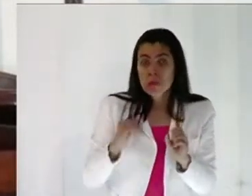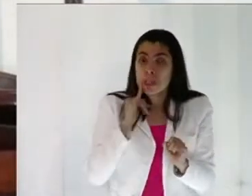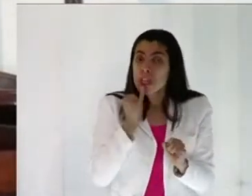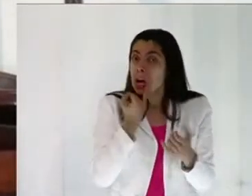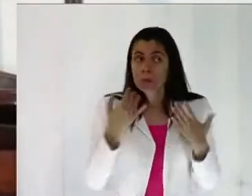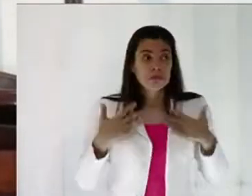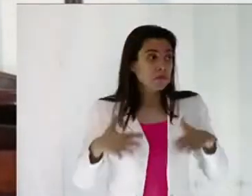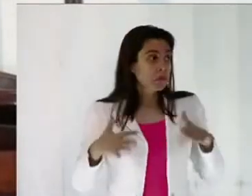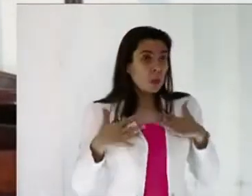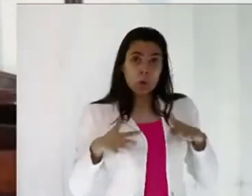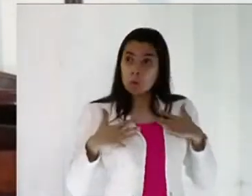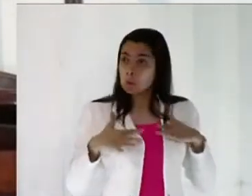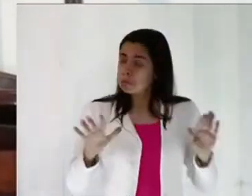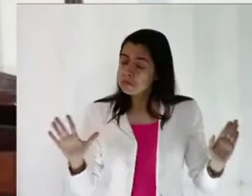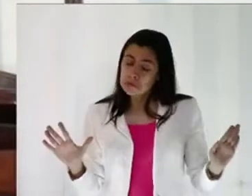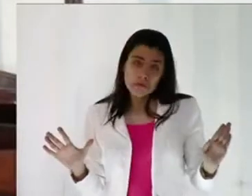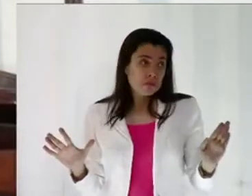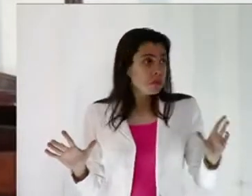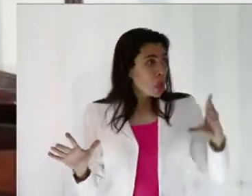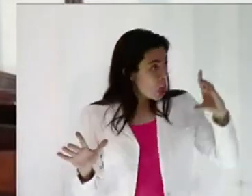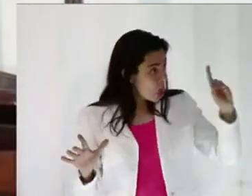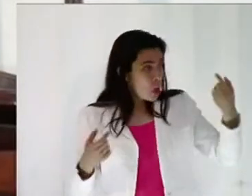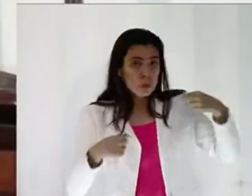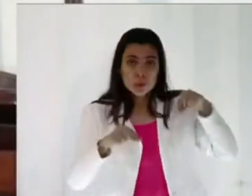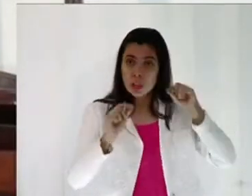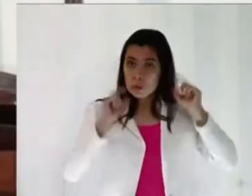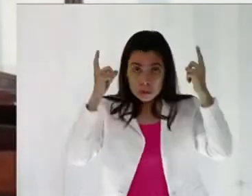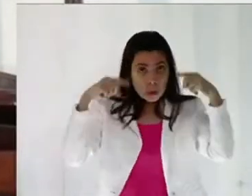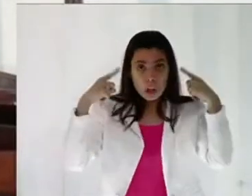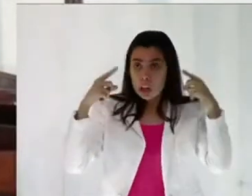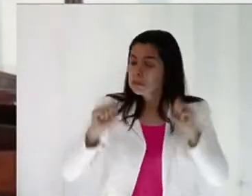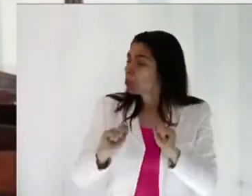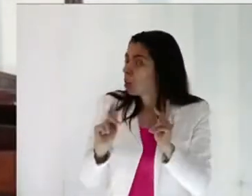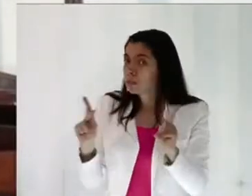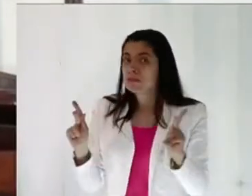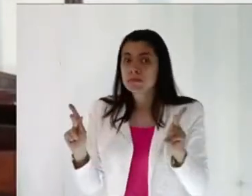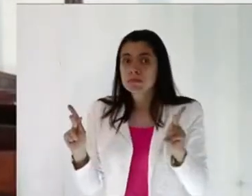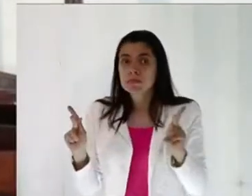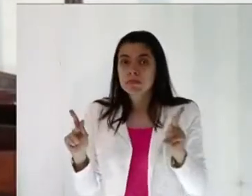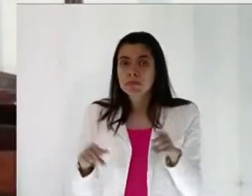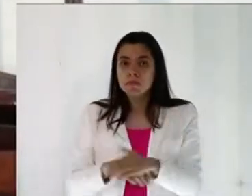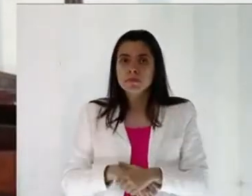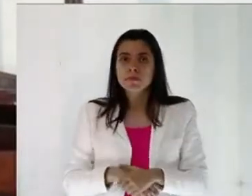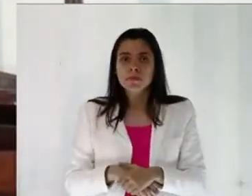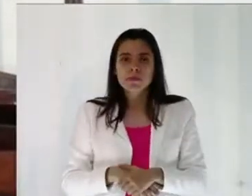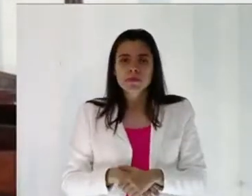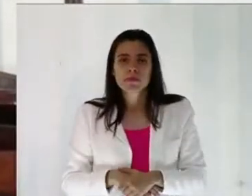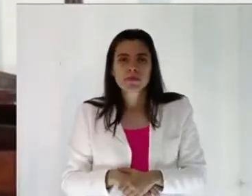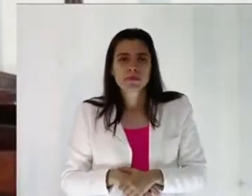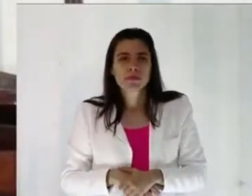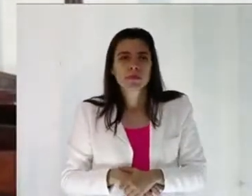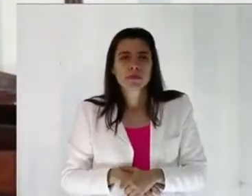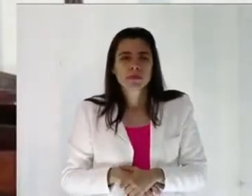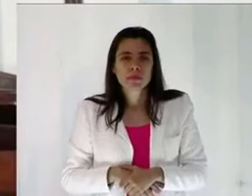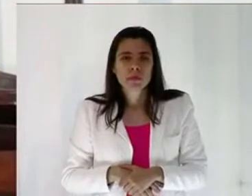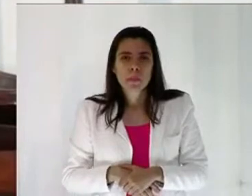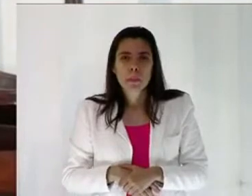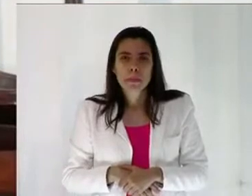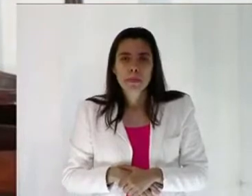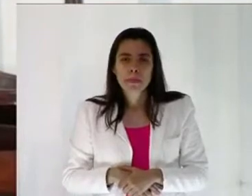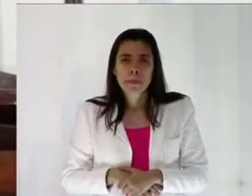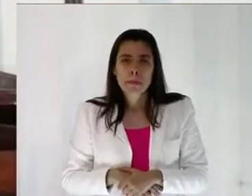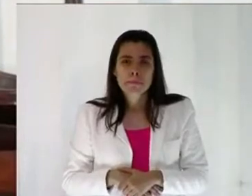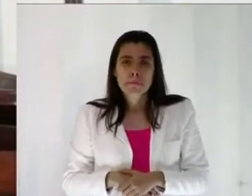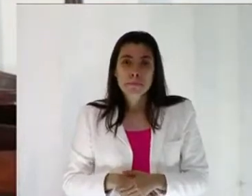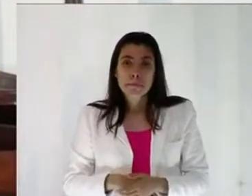meu filho, um cordeiro para o holocausto. Mas como eu disse há pouco, eu quero, olhando para as páginas de Gênesis